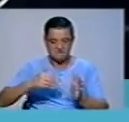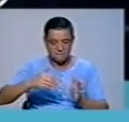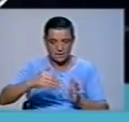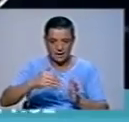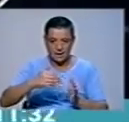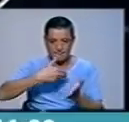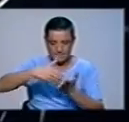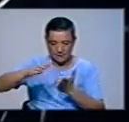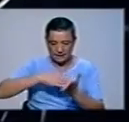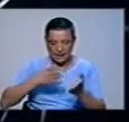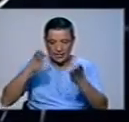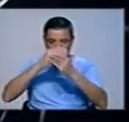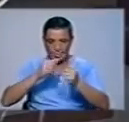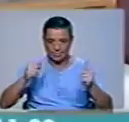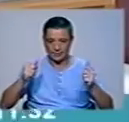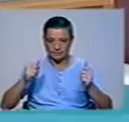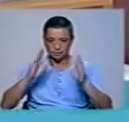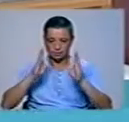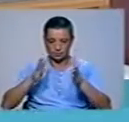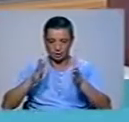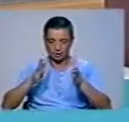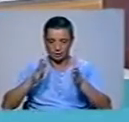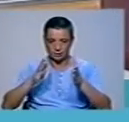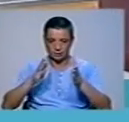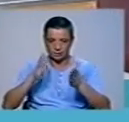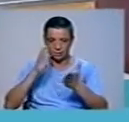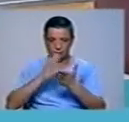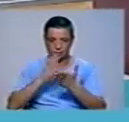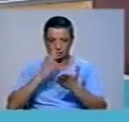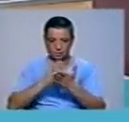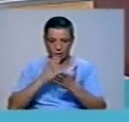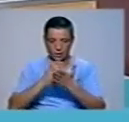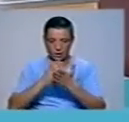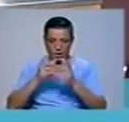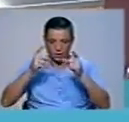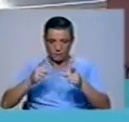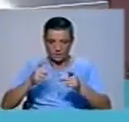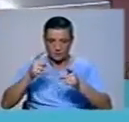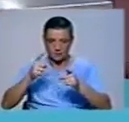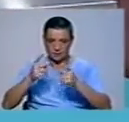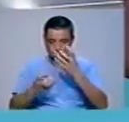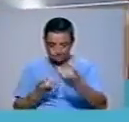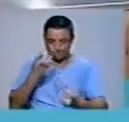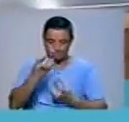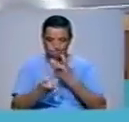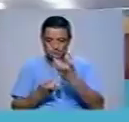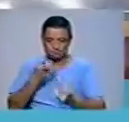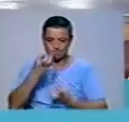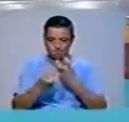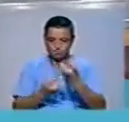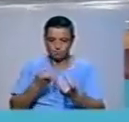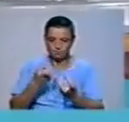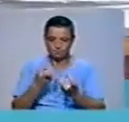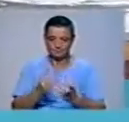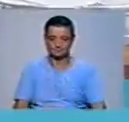que a manteiga já está derretida. Portanto, vamos só aguardar que comece a fazer as tais bolinhas.